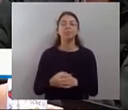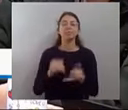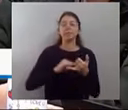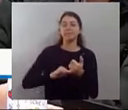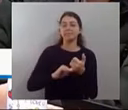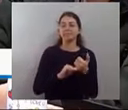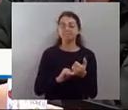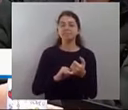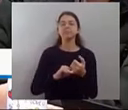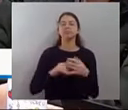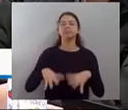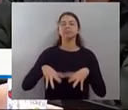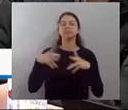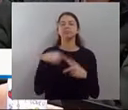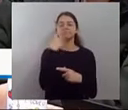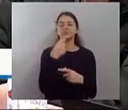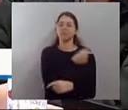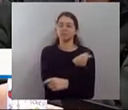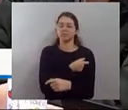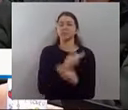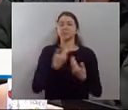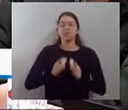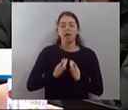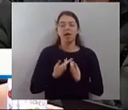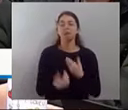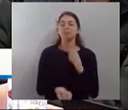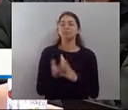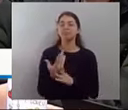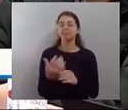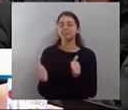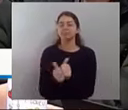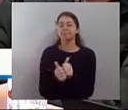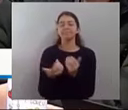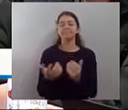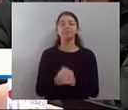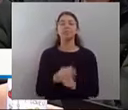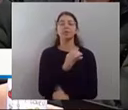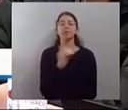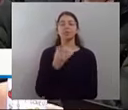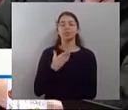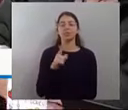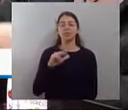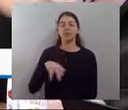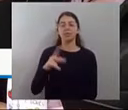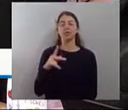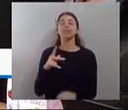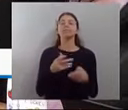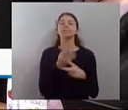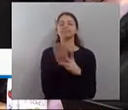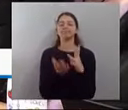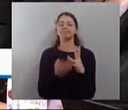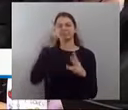destas entidades e que foi até, inclusive, fundadora. A Foodlink detém 3 eixos estratégicos como objetivos